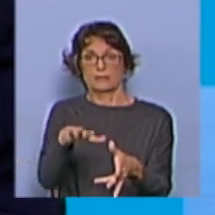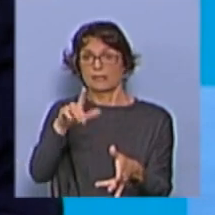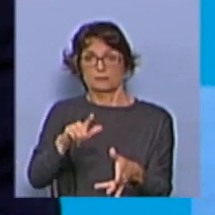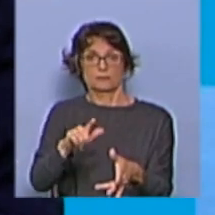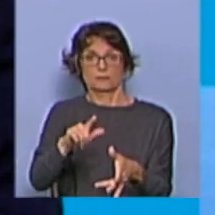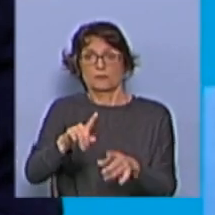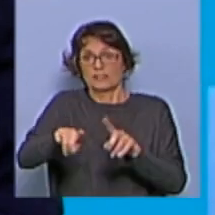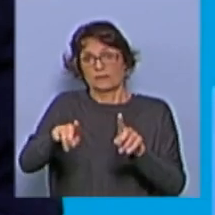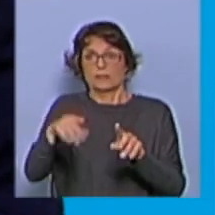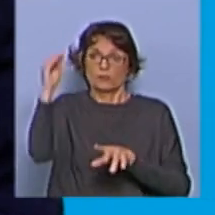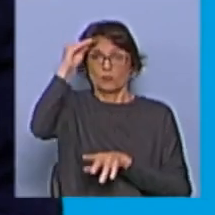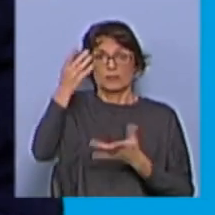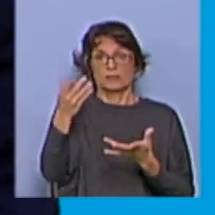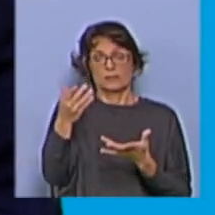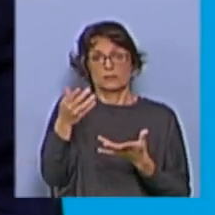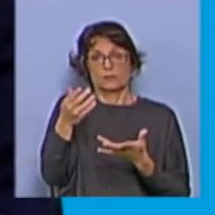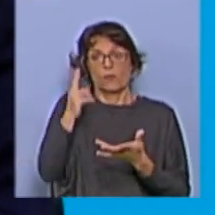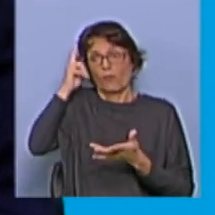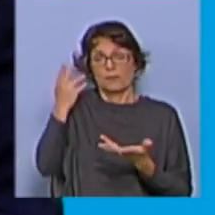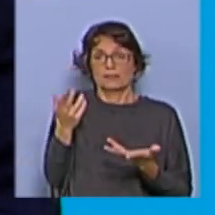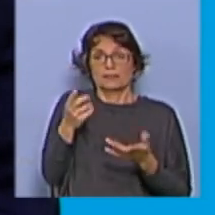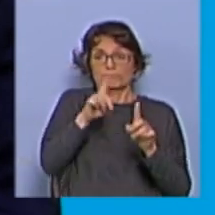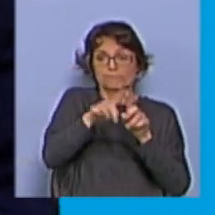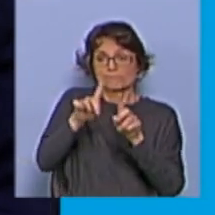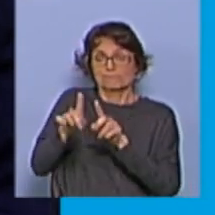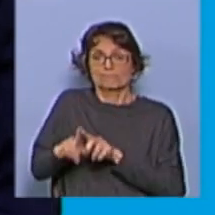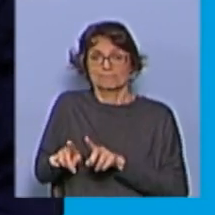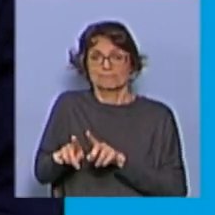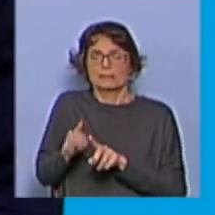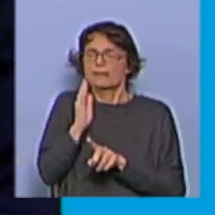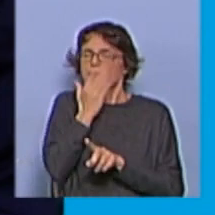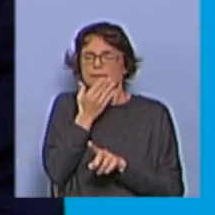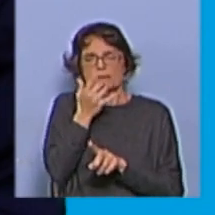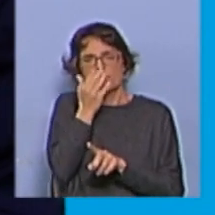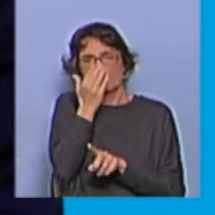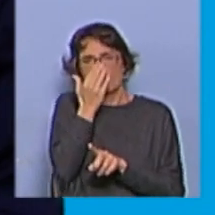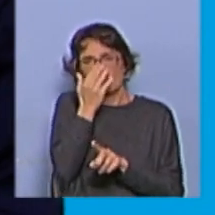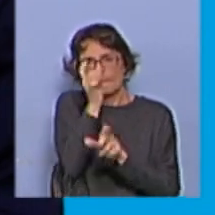Madeira. Portanto, vai depender do comportamento das pessoas, e isto é